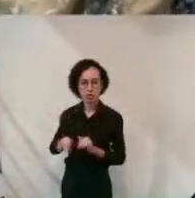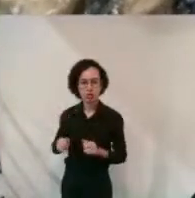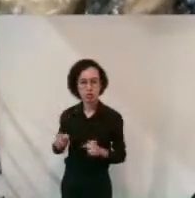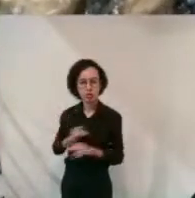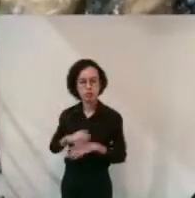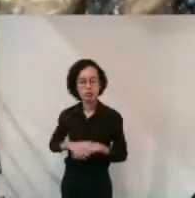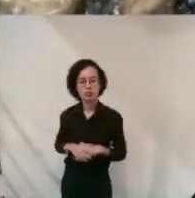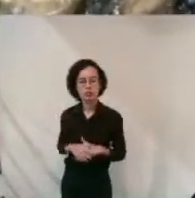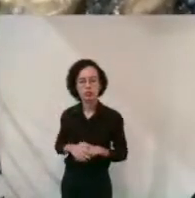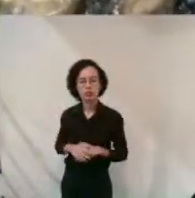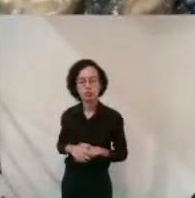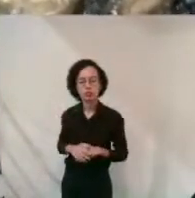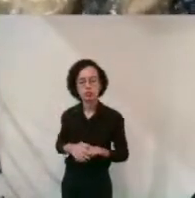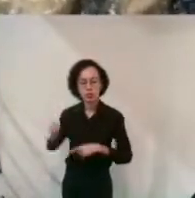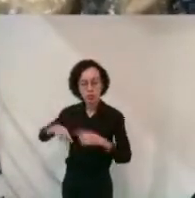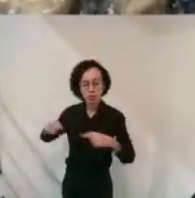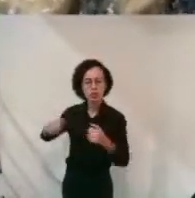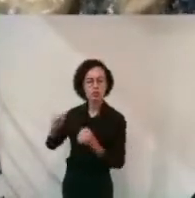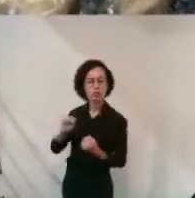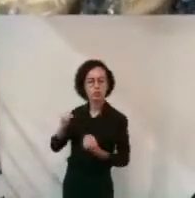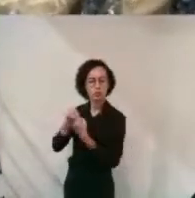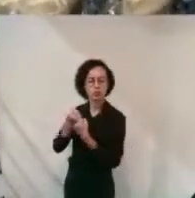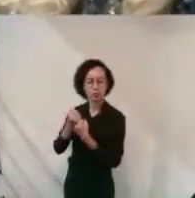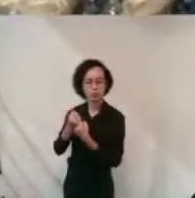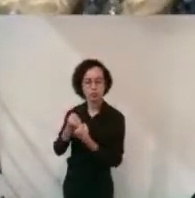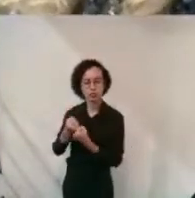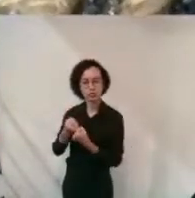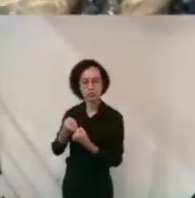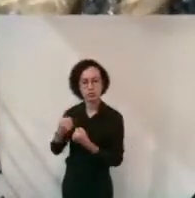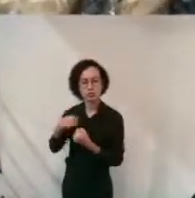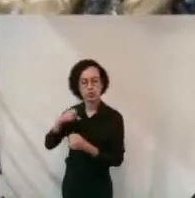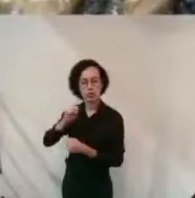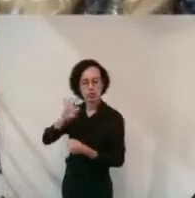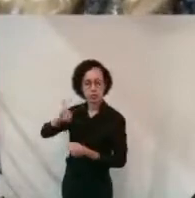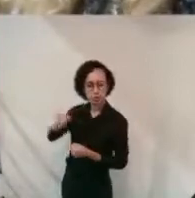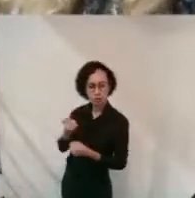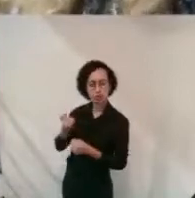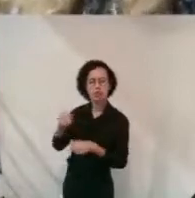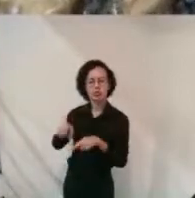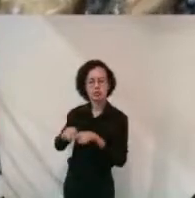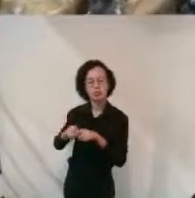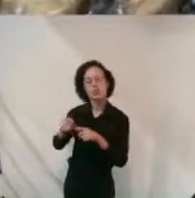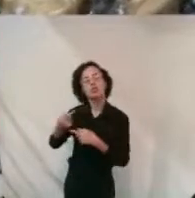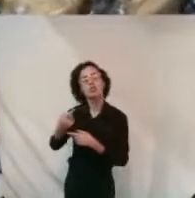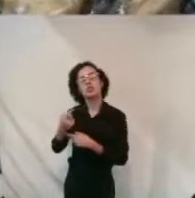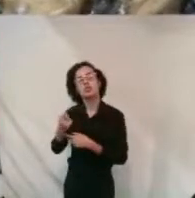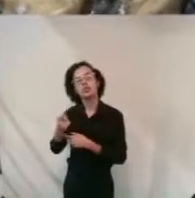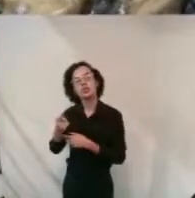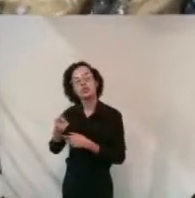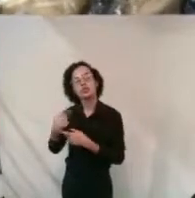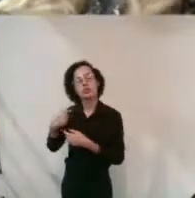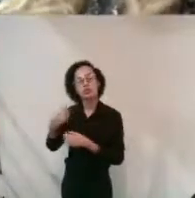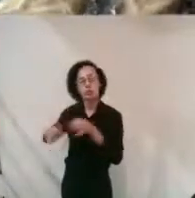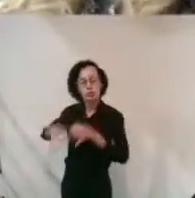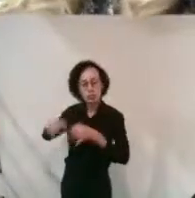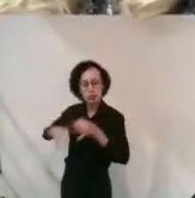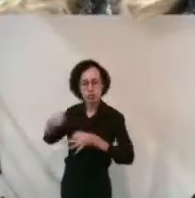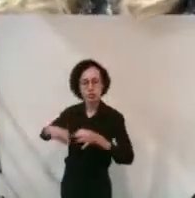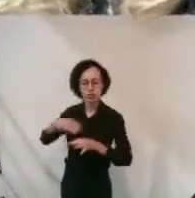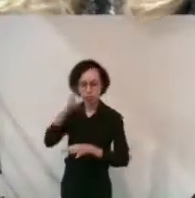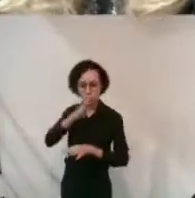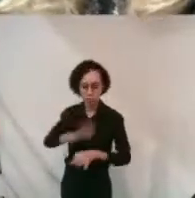material de apoio, a gente trouxe algumas jurisprudências, tanto do STJ quanto dos tribunais de justiça de todo o Estado, de todo o